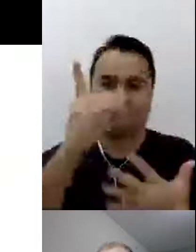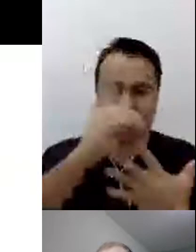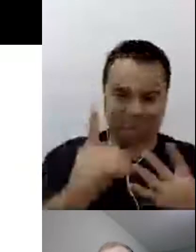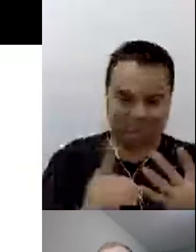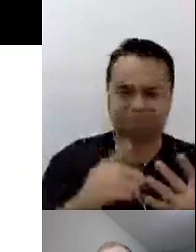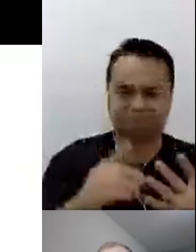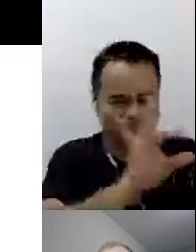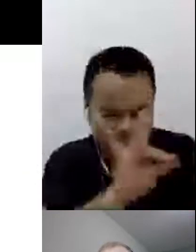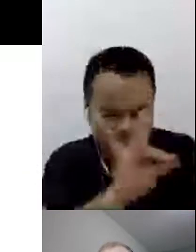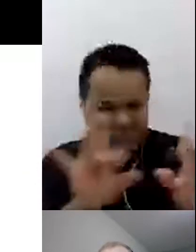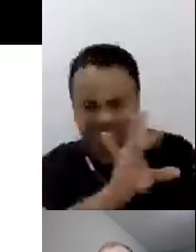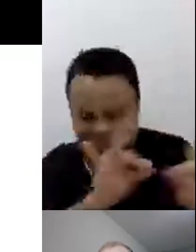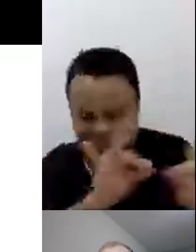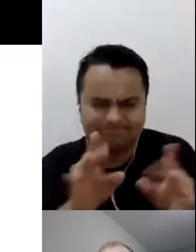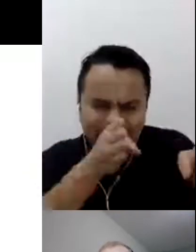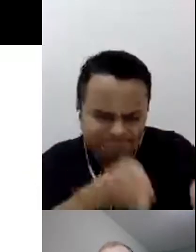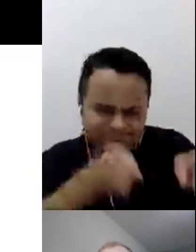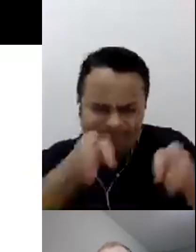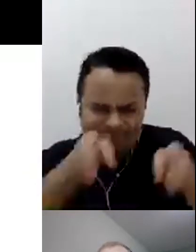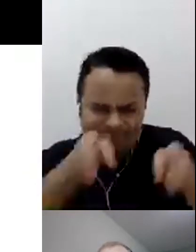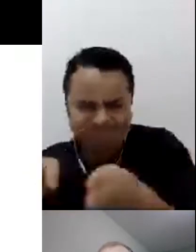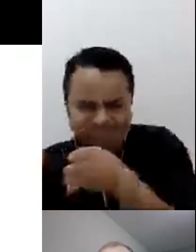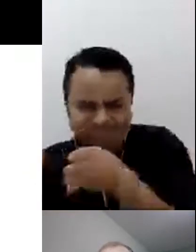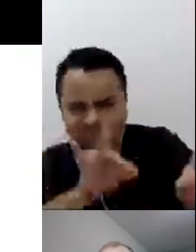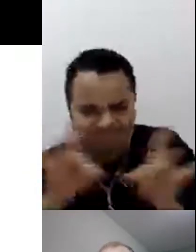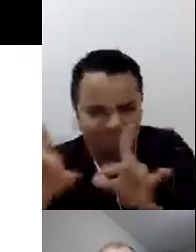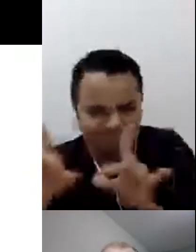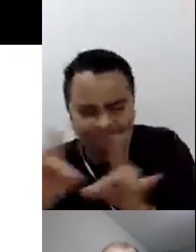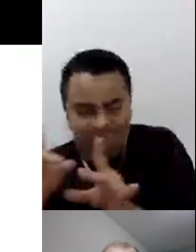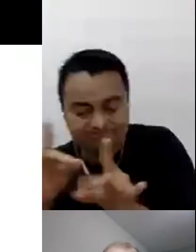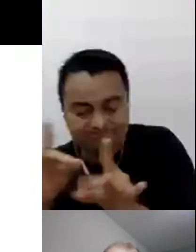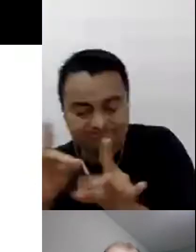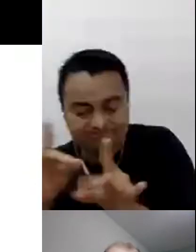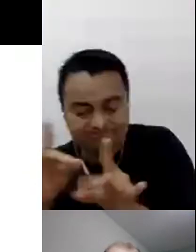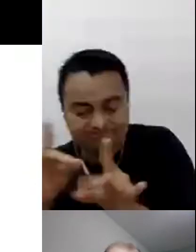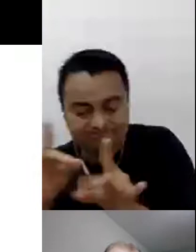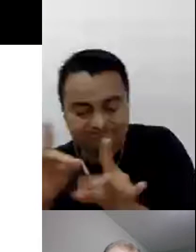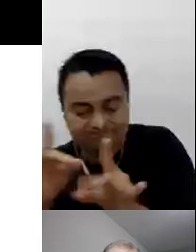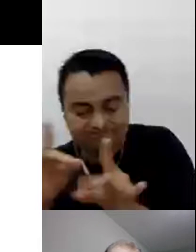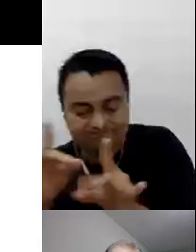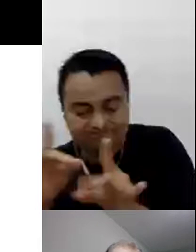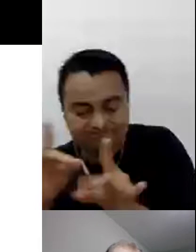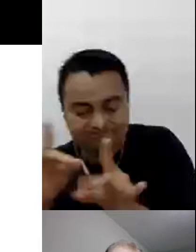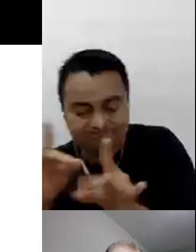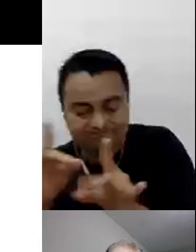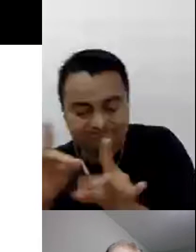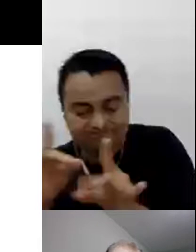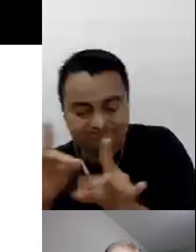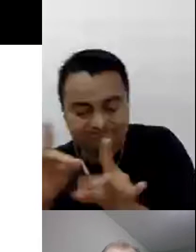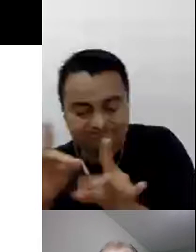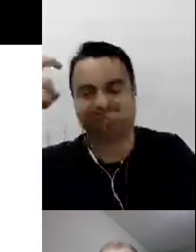possíveis em todas essas fases, e lá no fim do dia a gente consegue gerar valor, gerar sabedoria,